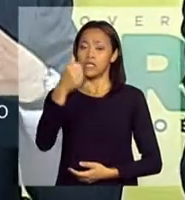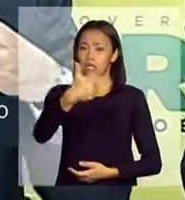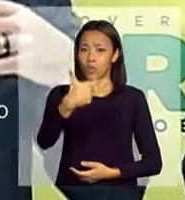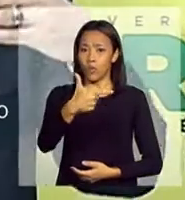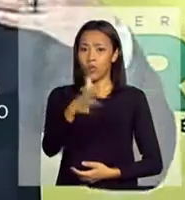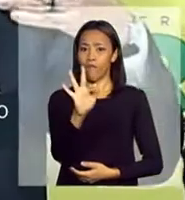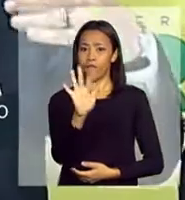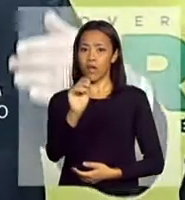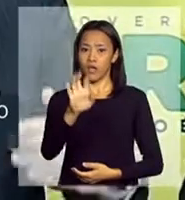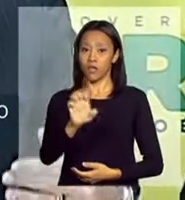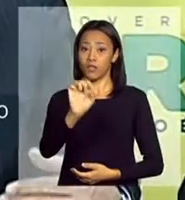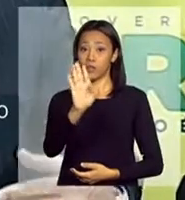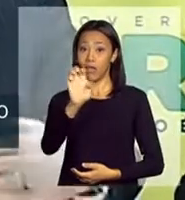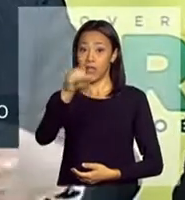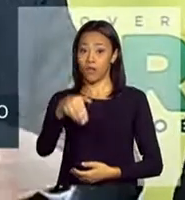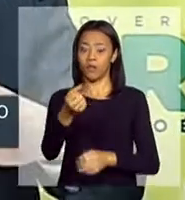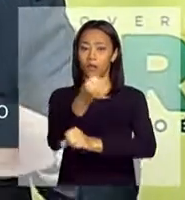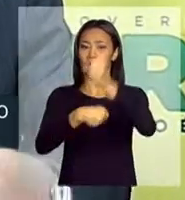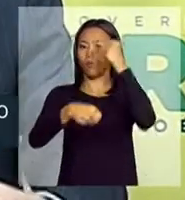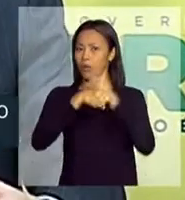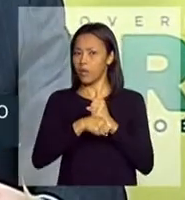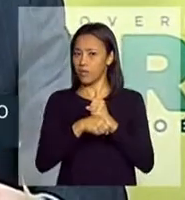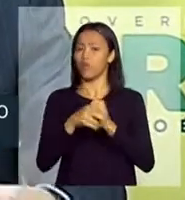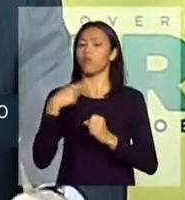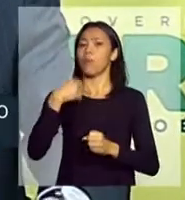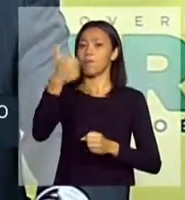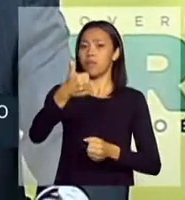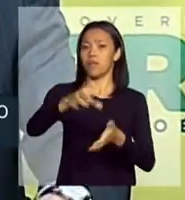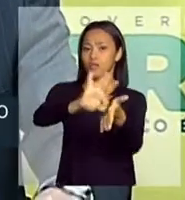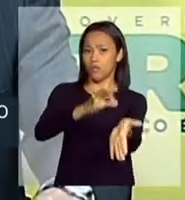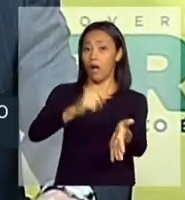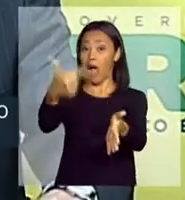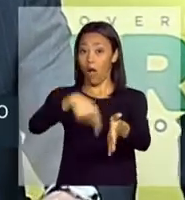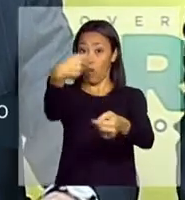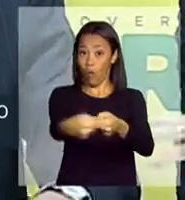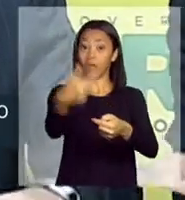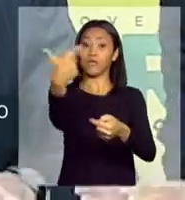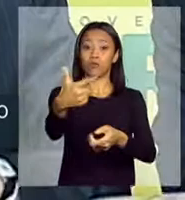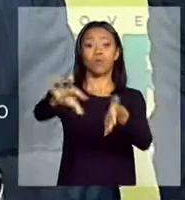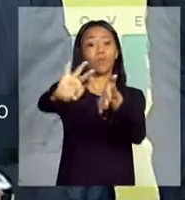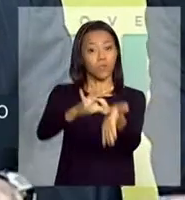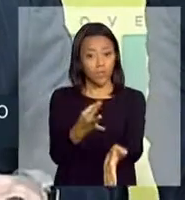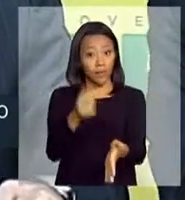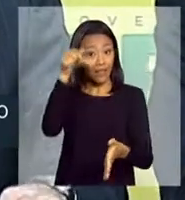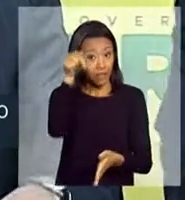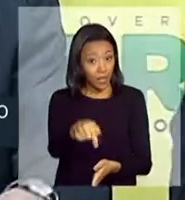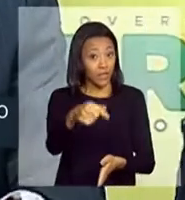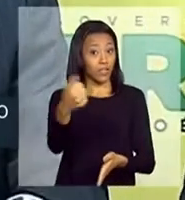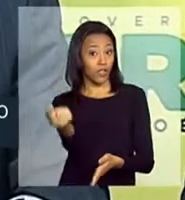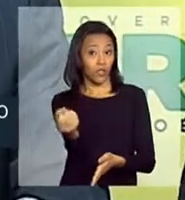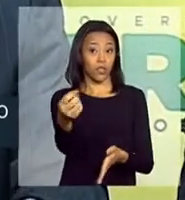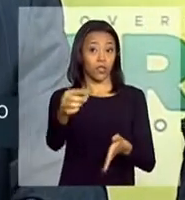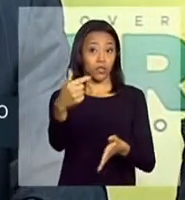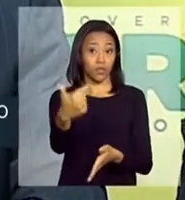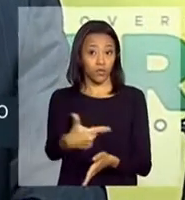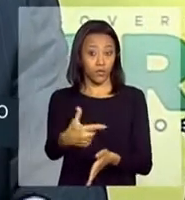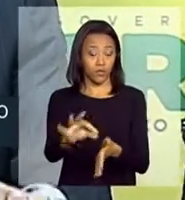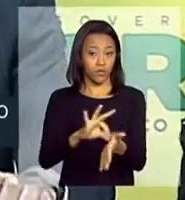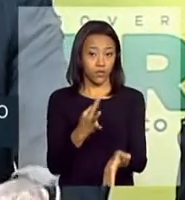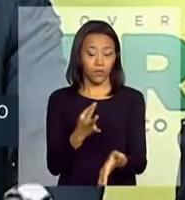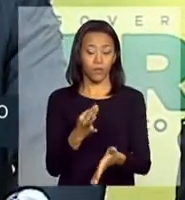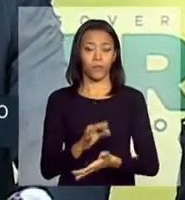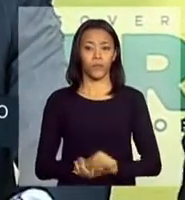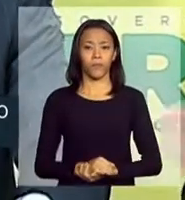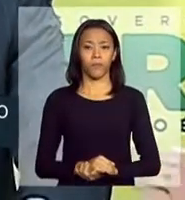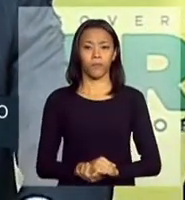preciso mas já tiveram a primeira mate vamos ter a segunda matrícula nessa nova matrícula não gente isso